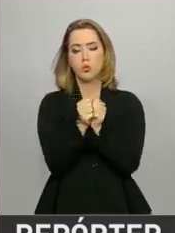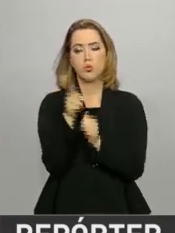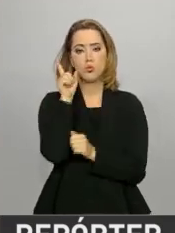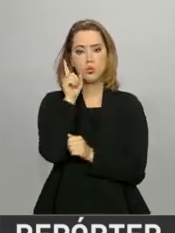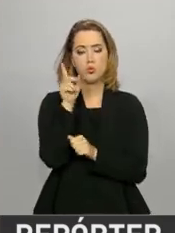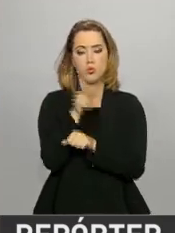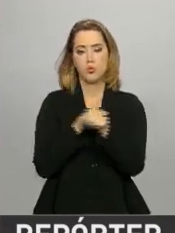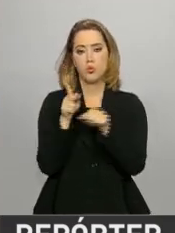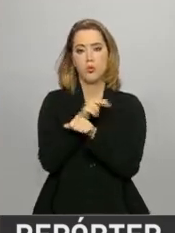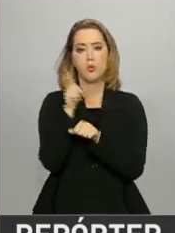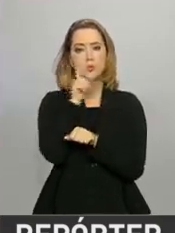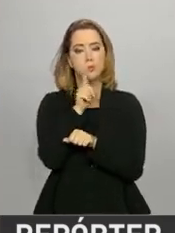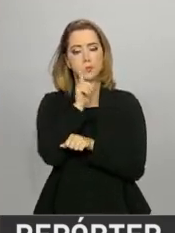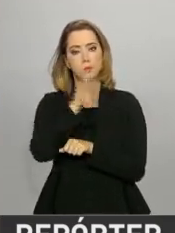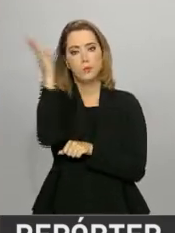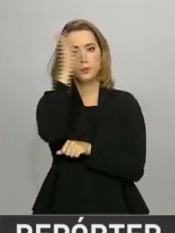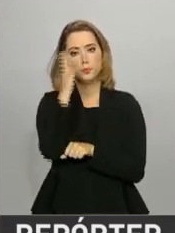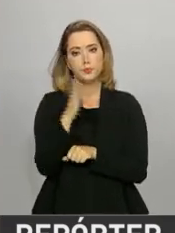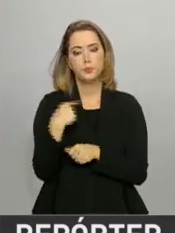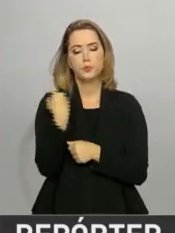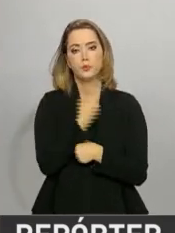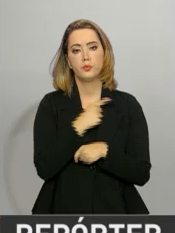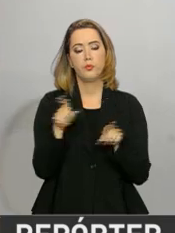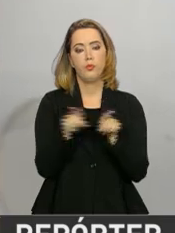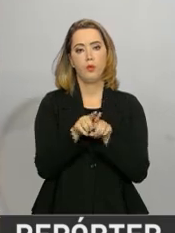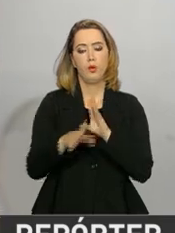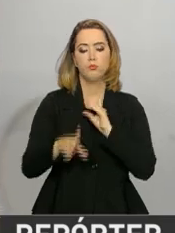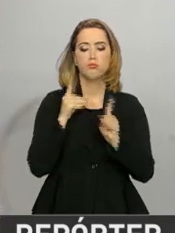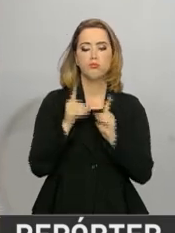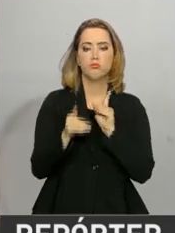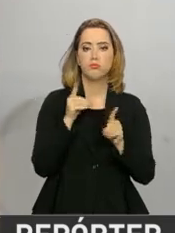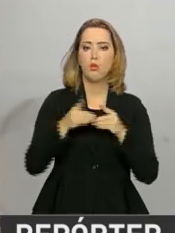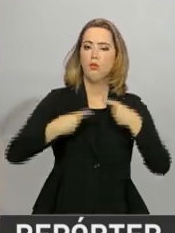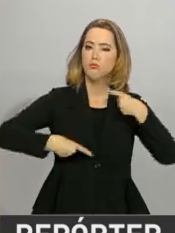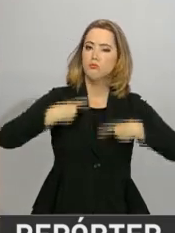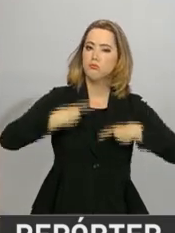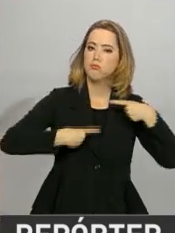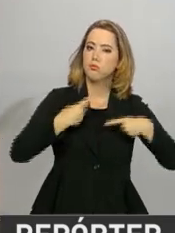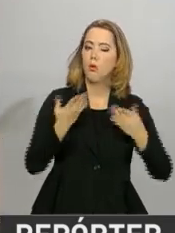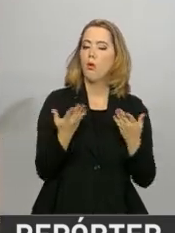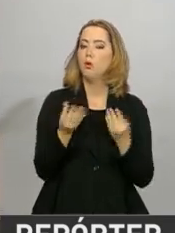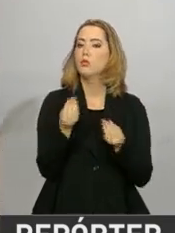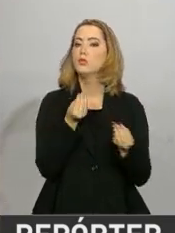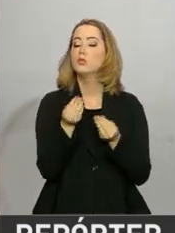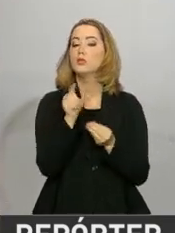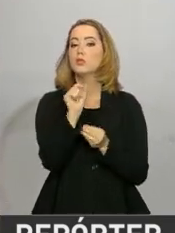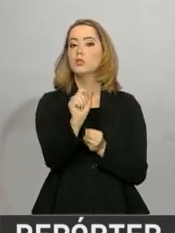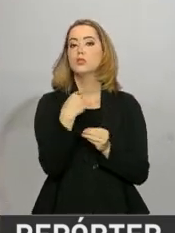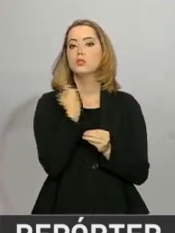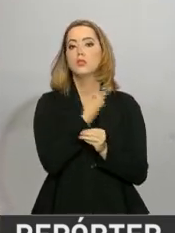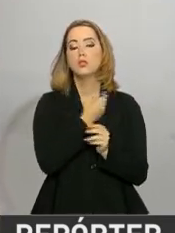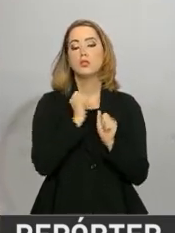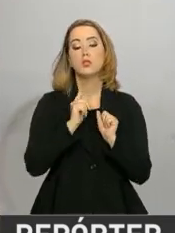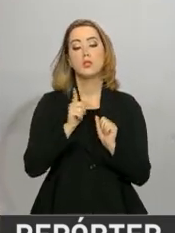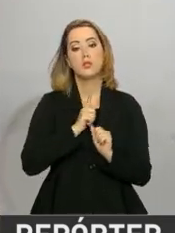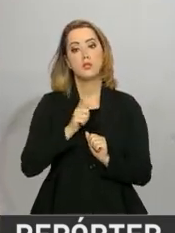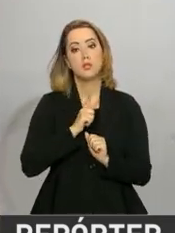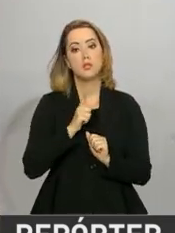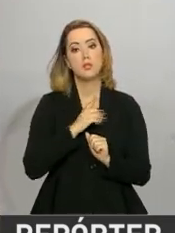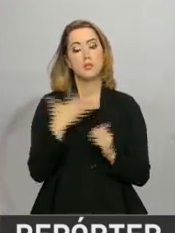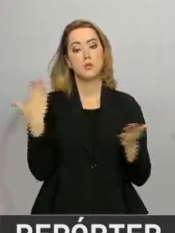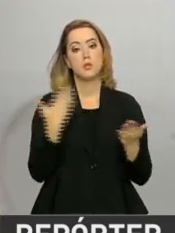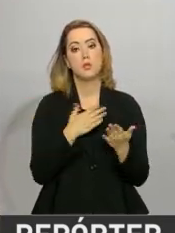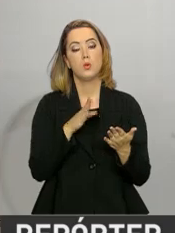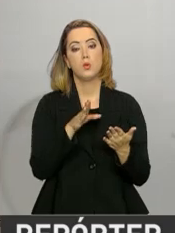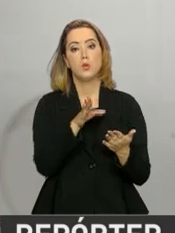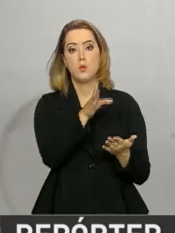Unidos. Colocamos também para discussão a possibilidade de que nós tenhamos um processo de